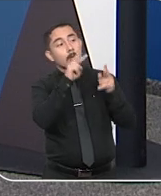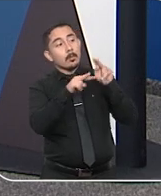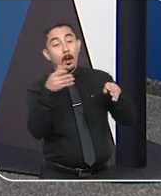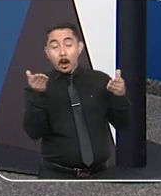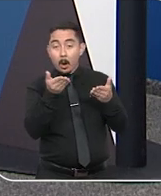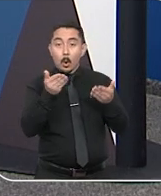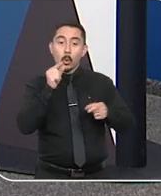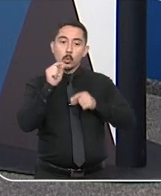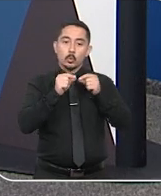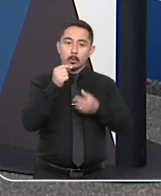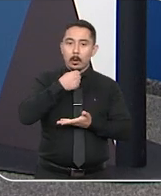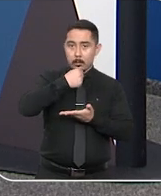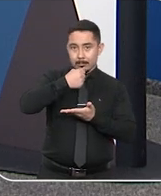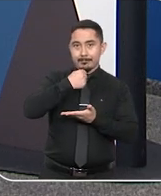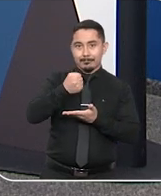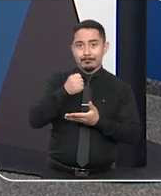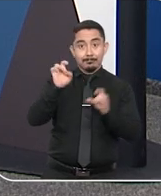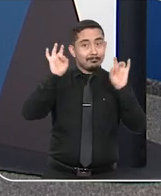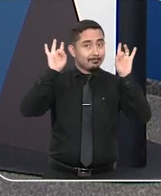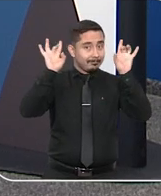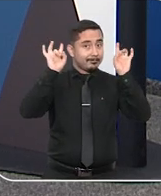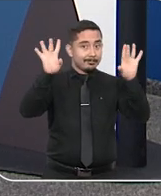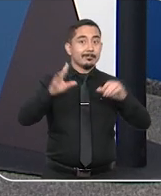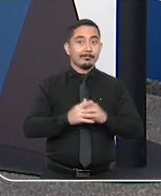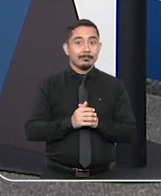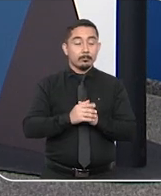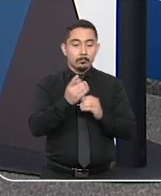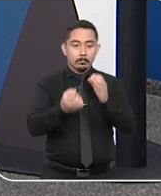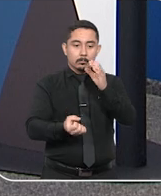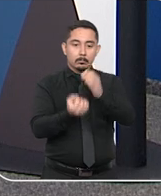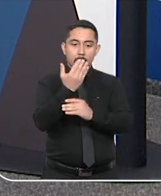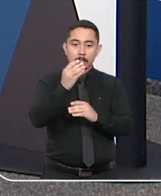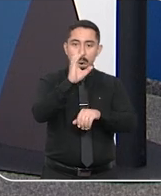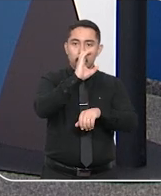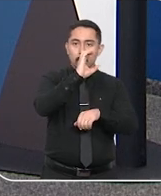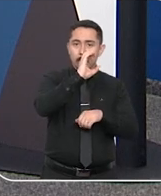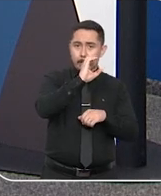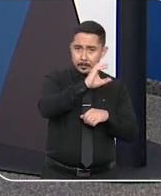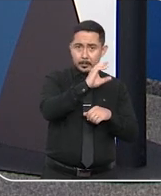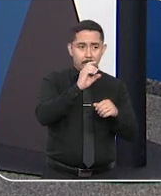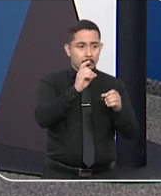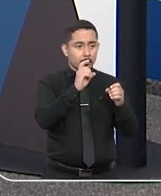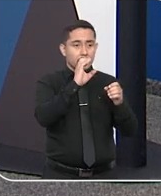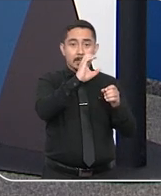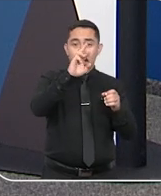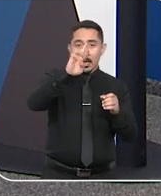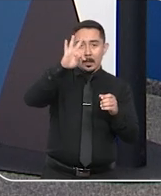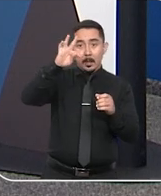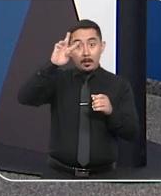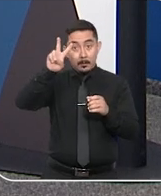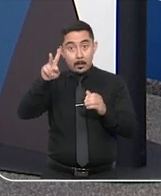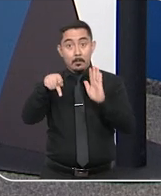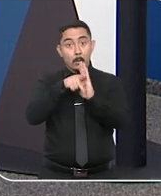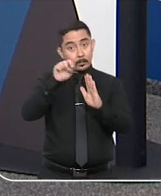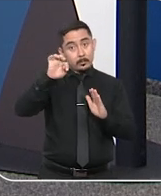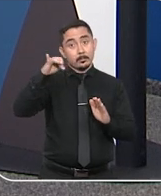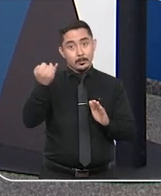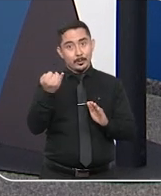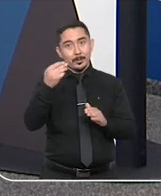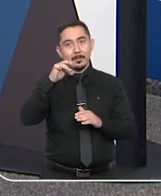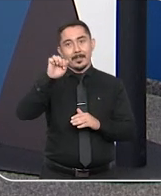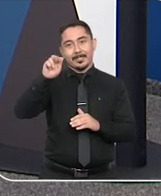vamos assistir agora a uma reportagem especial produzida pela Coordenadoria de TV e Rádio do